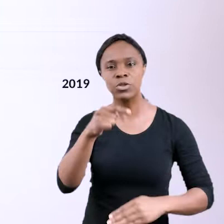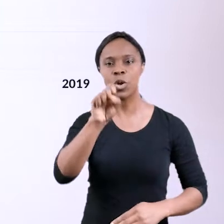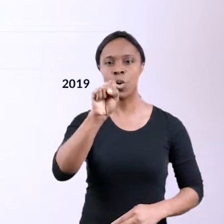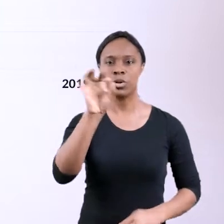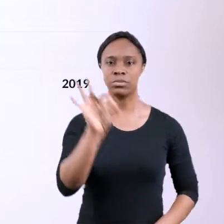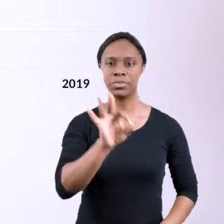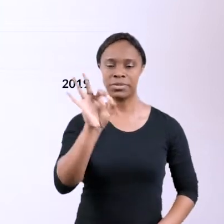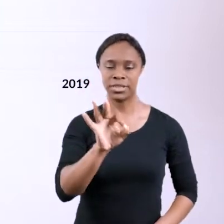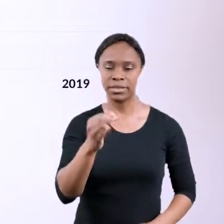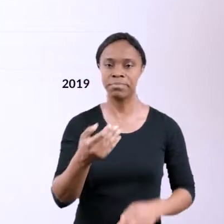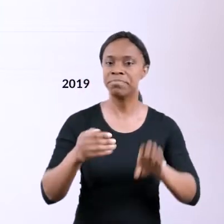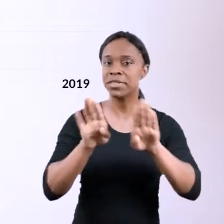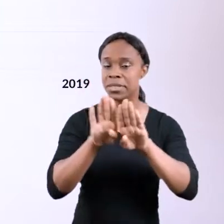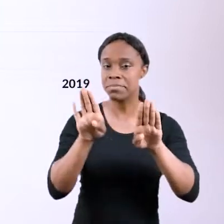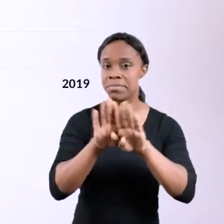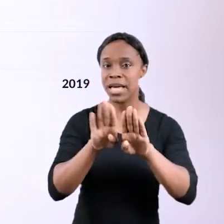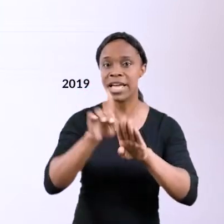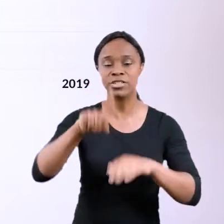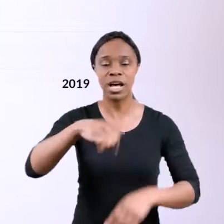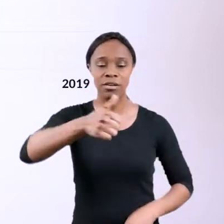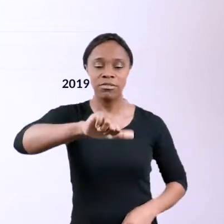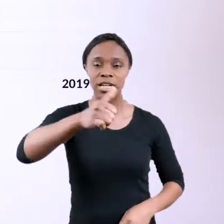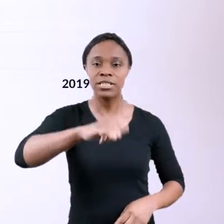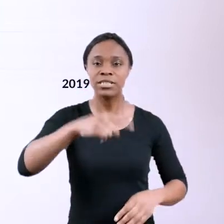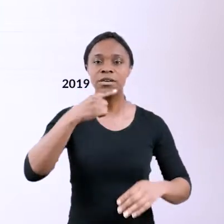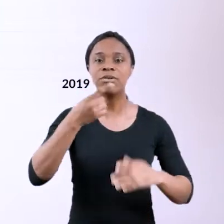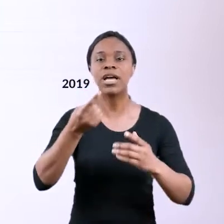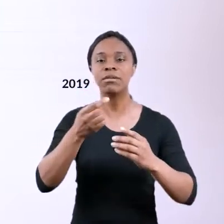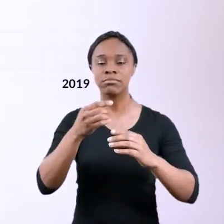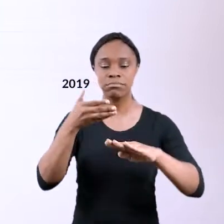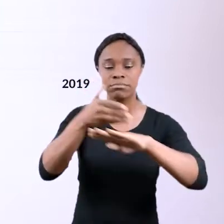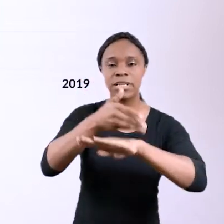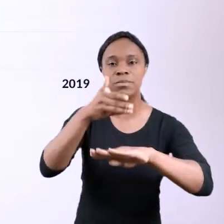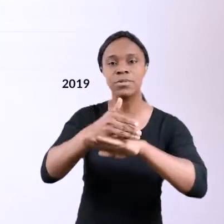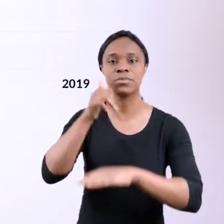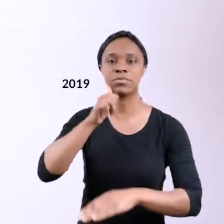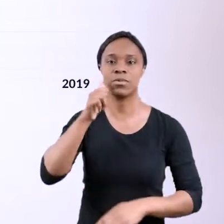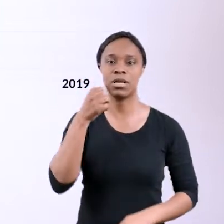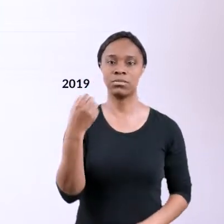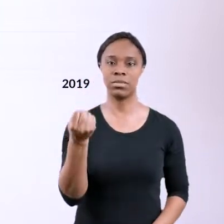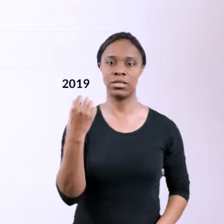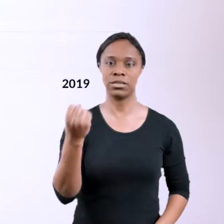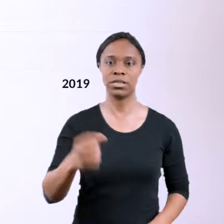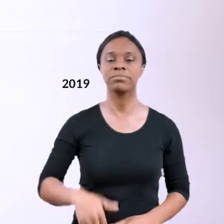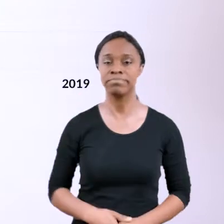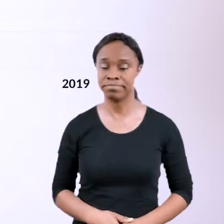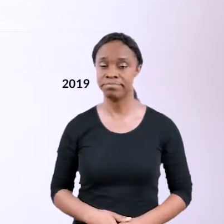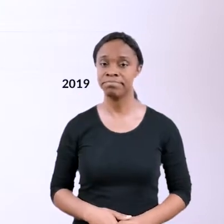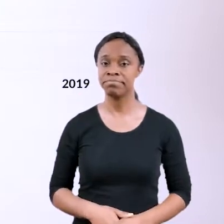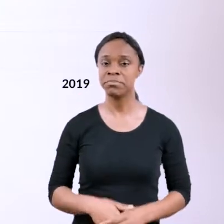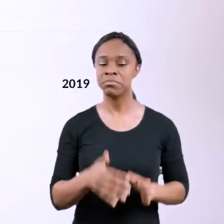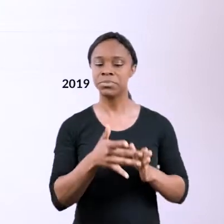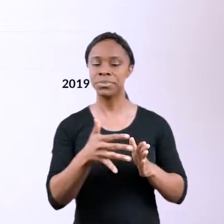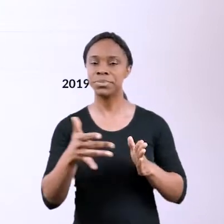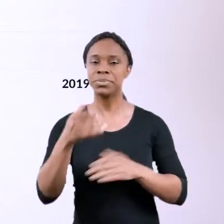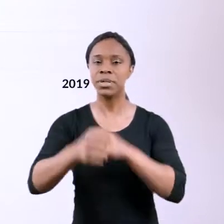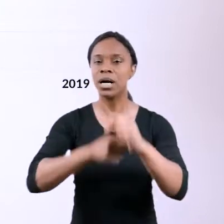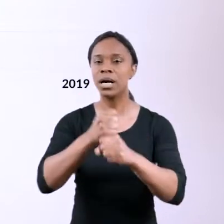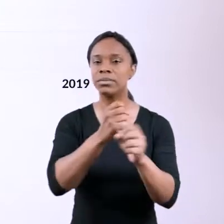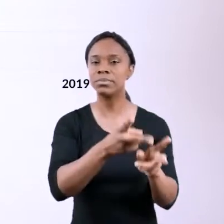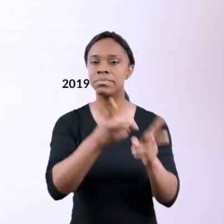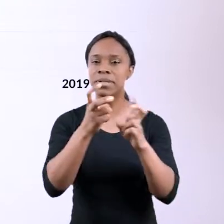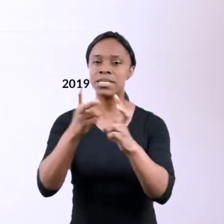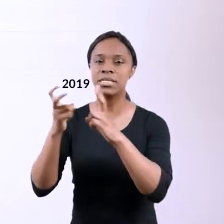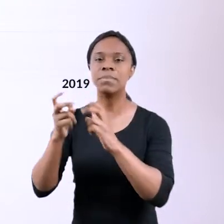52,8%, também com uma pequena variação para uma maior participação de mulheres brancas. Ao longo dos anos, percebe-se que há